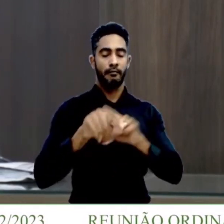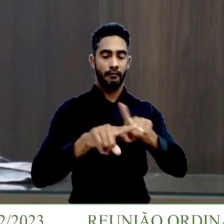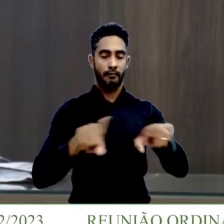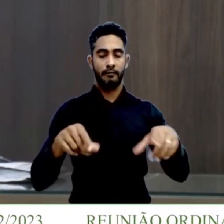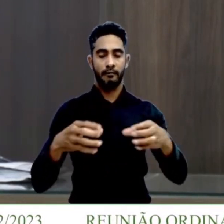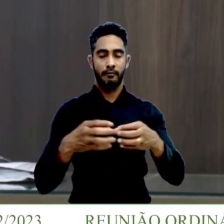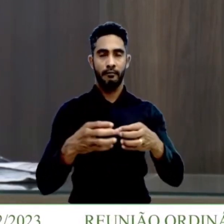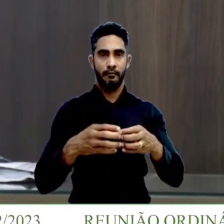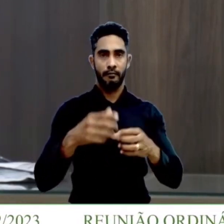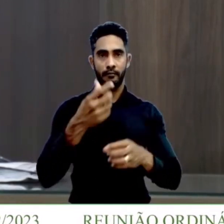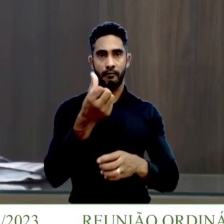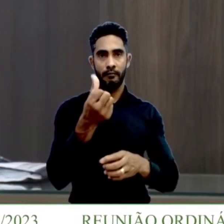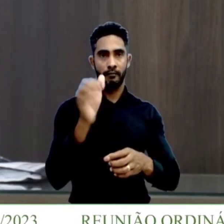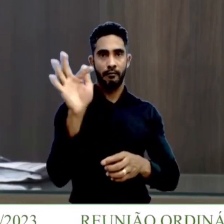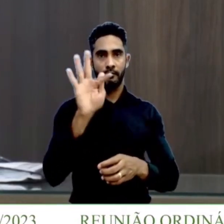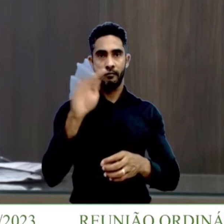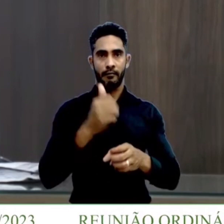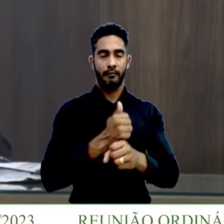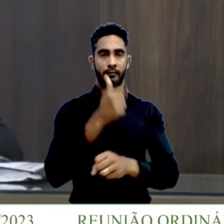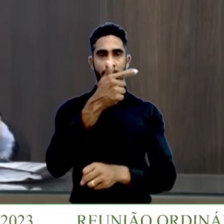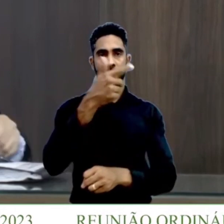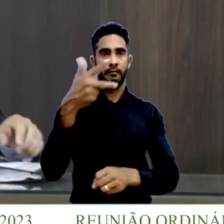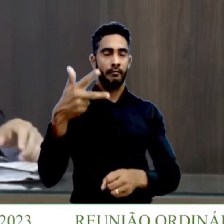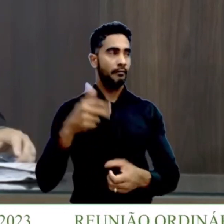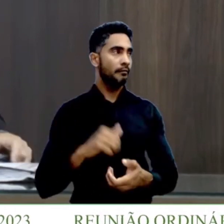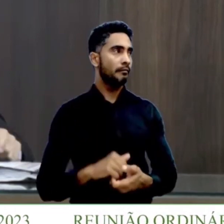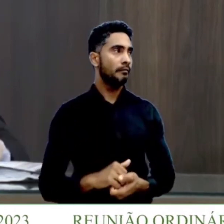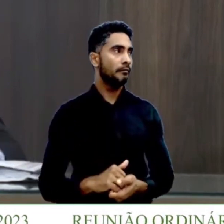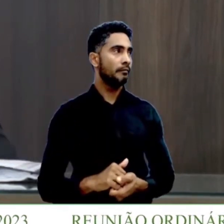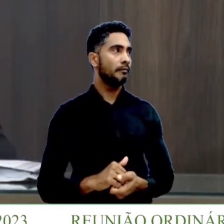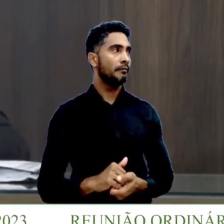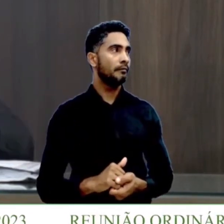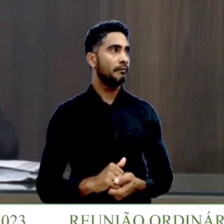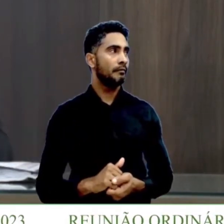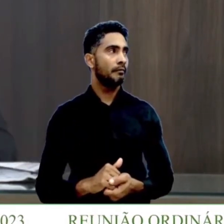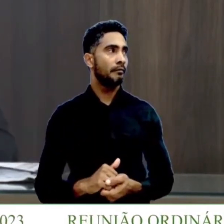das Sessões, 6 de fevereiro de 2023.